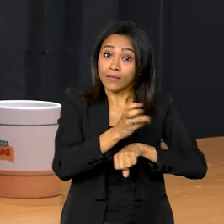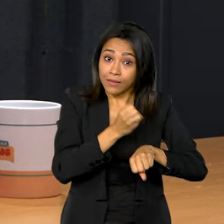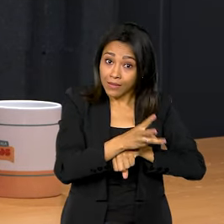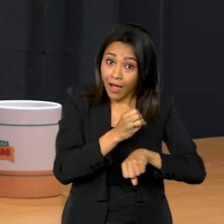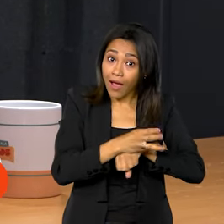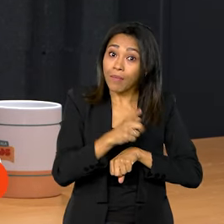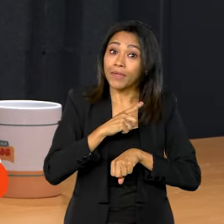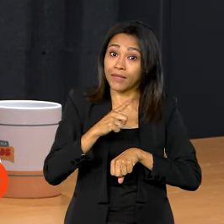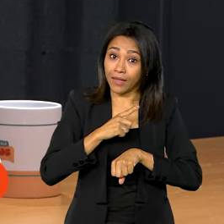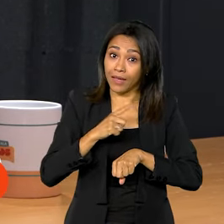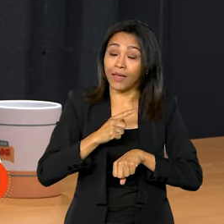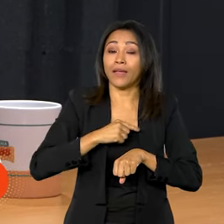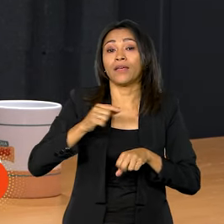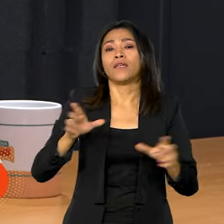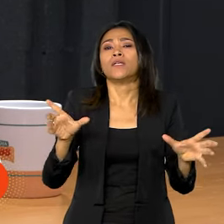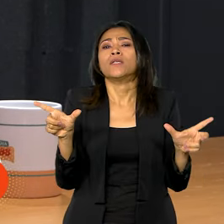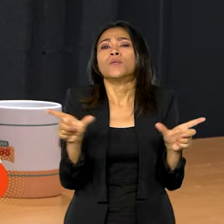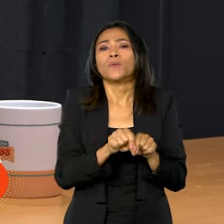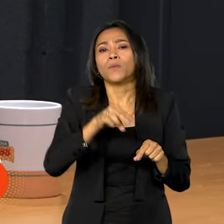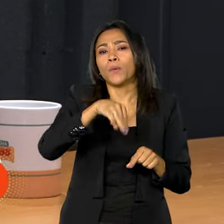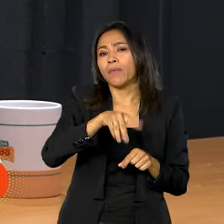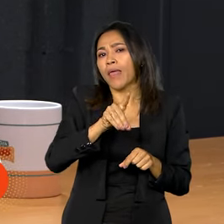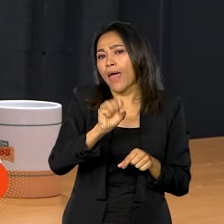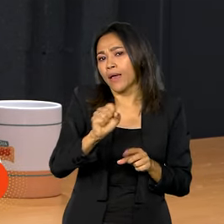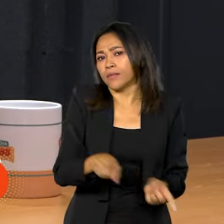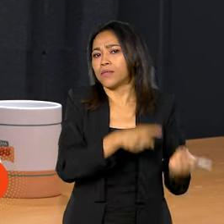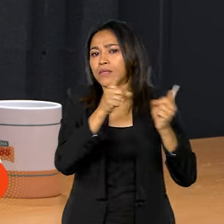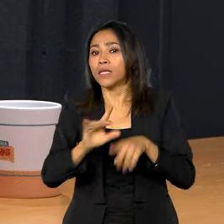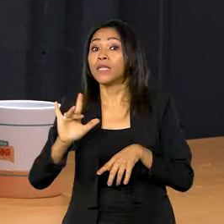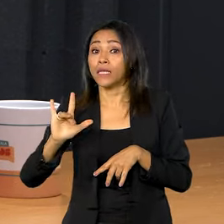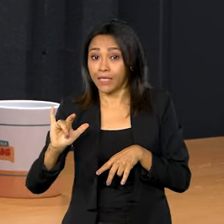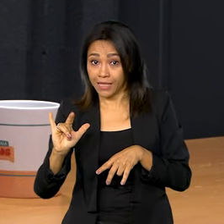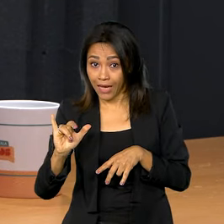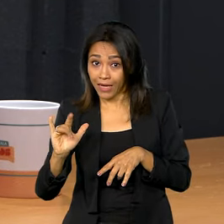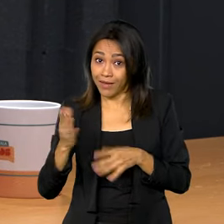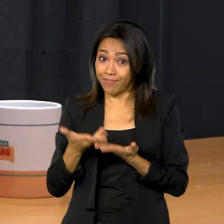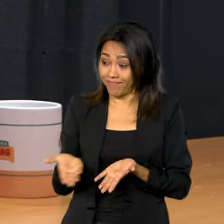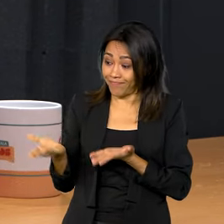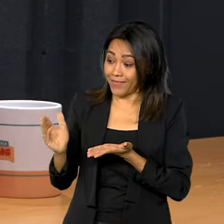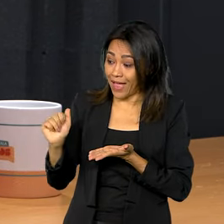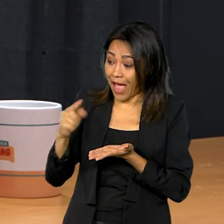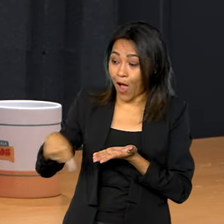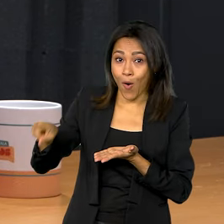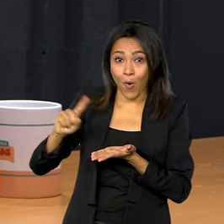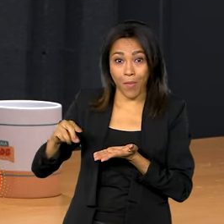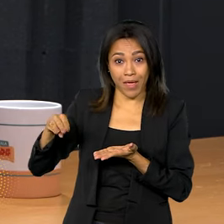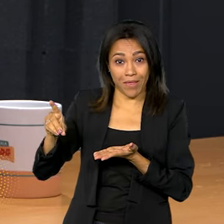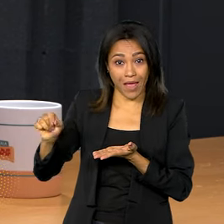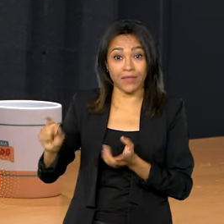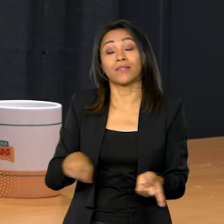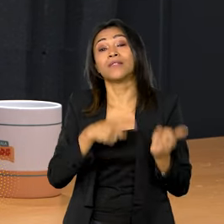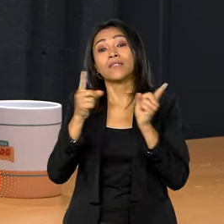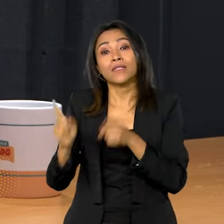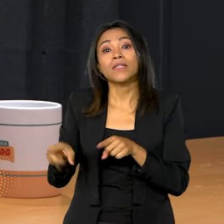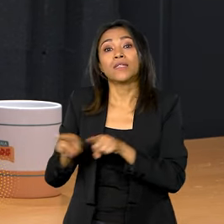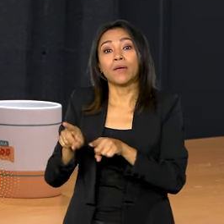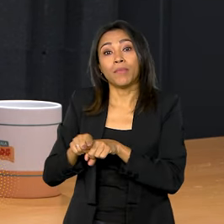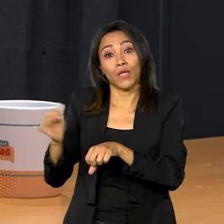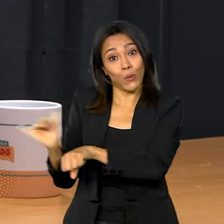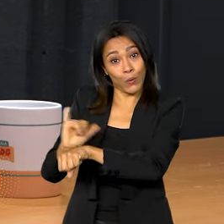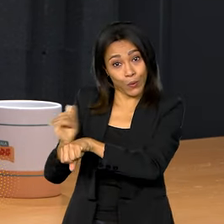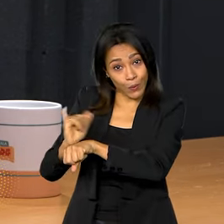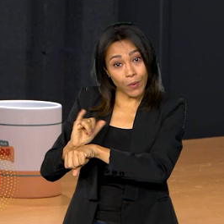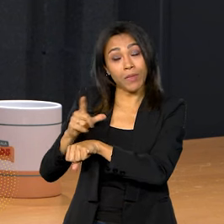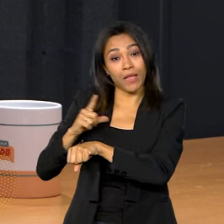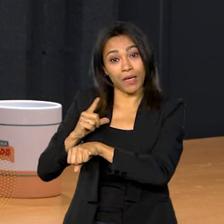no WhatsApp nós estamos no Ministério do Desenvolvimento Social no Instagram no @md goov BR no